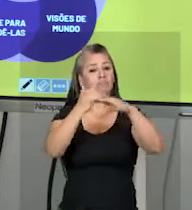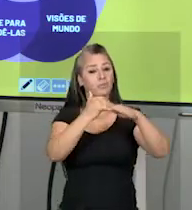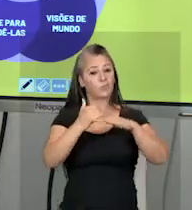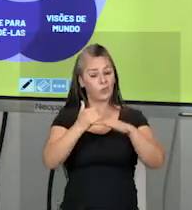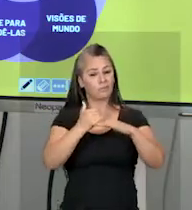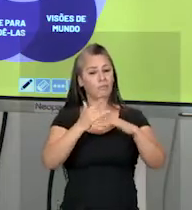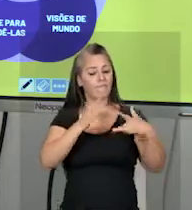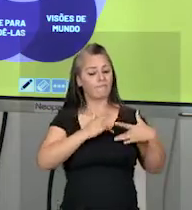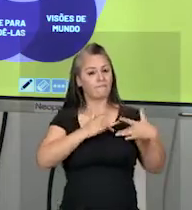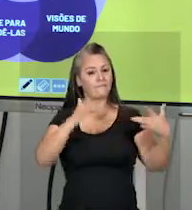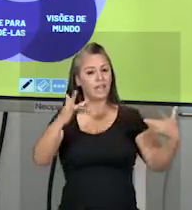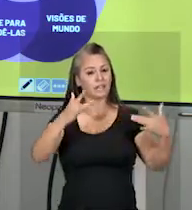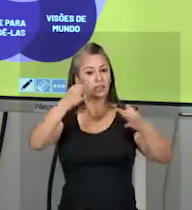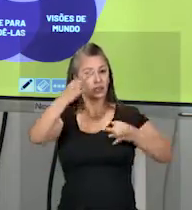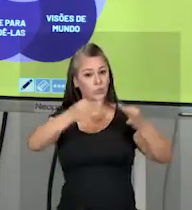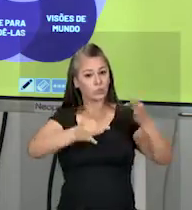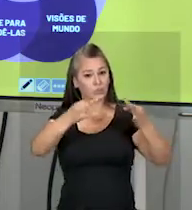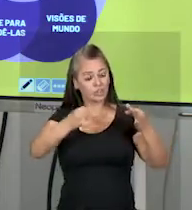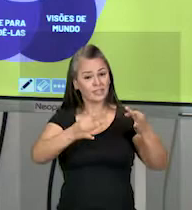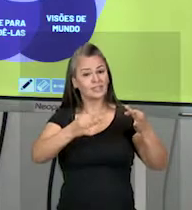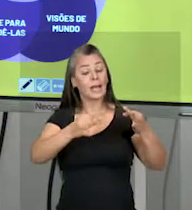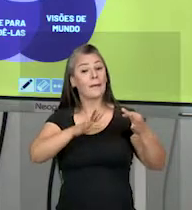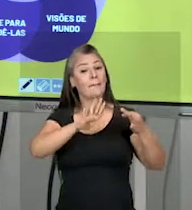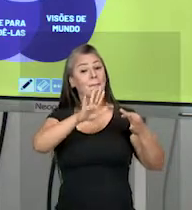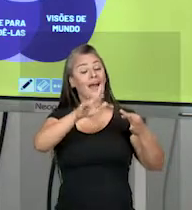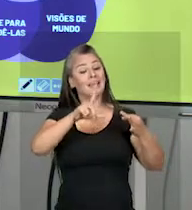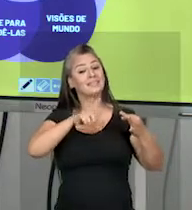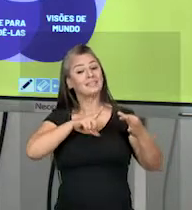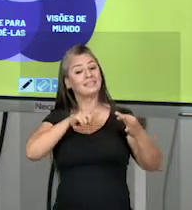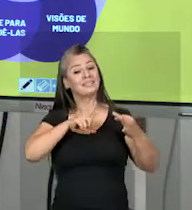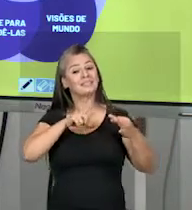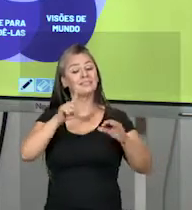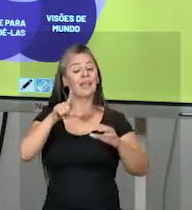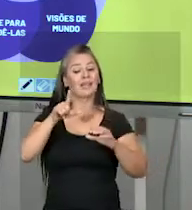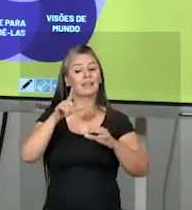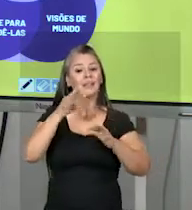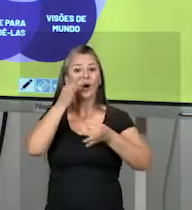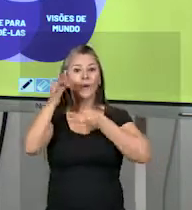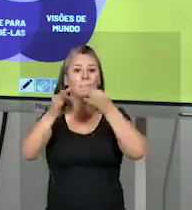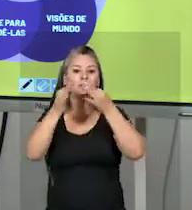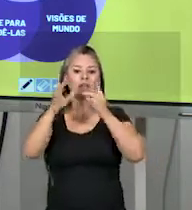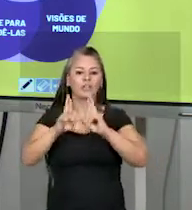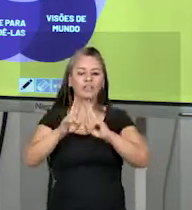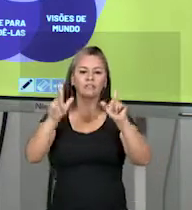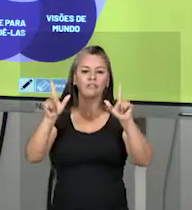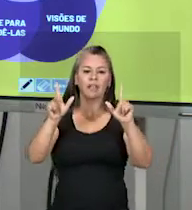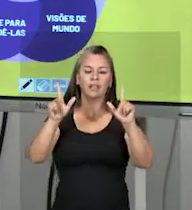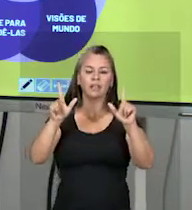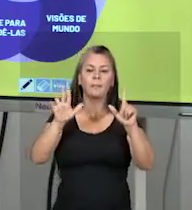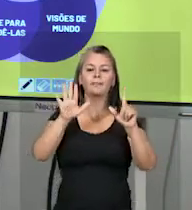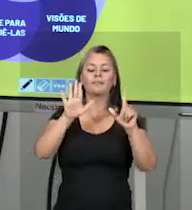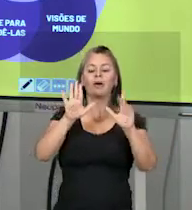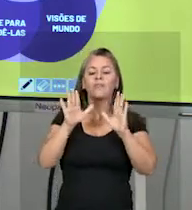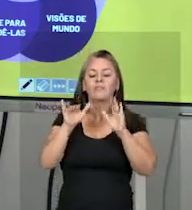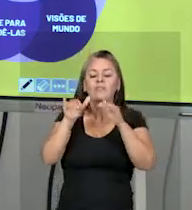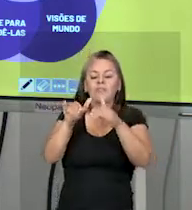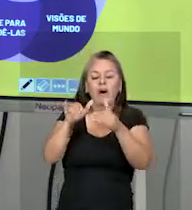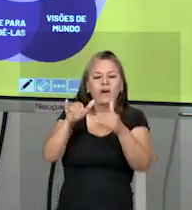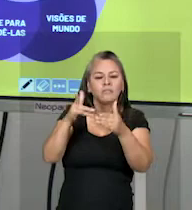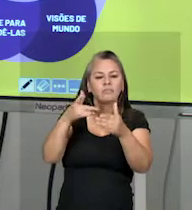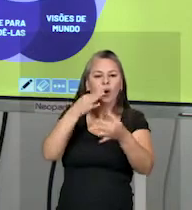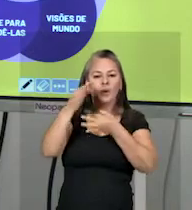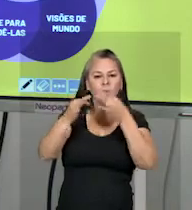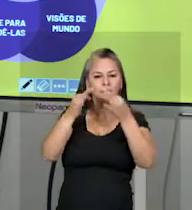eles estão em disputa e eles podem significar coisas diferentes em cada ideologia, né? Mas são visões de mundo, e são essas visões de mundo